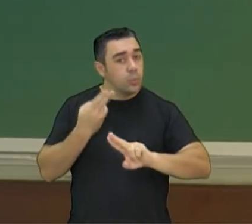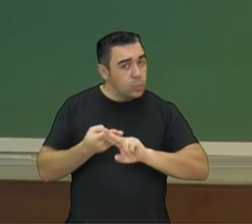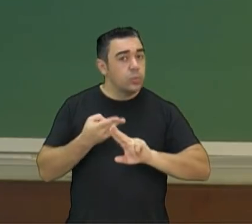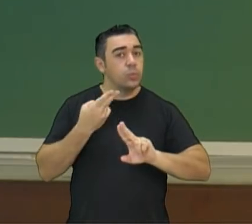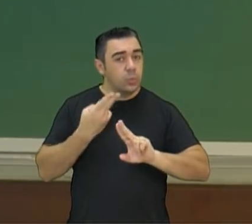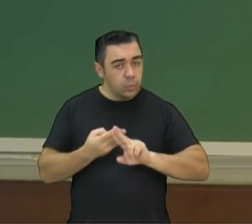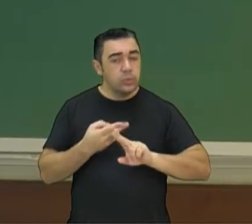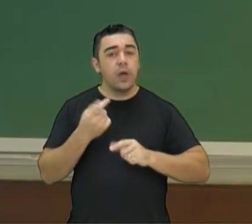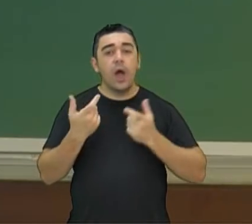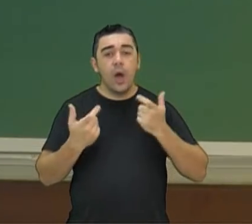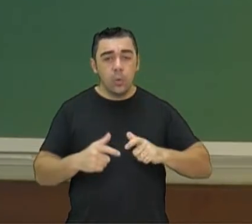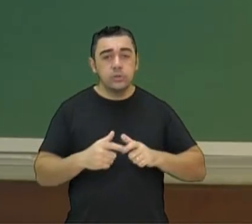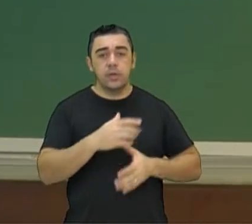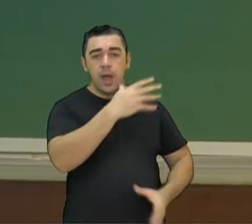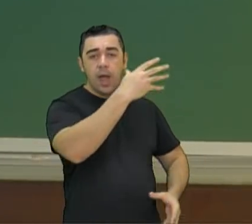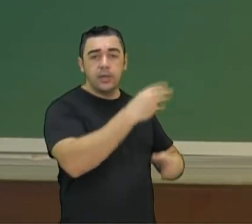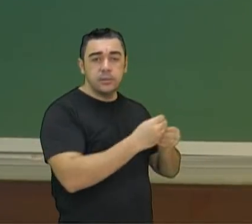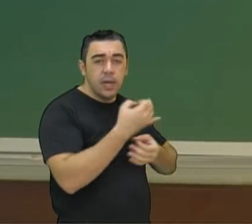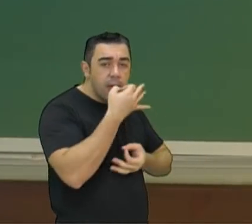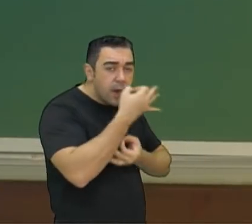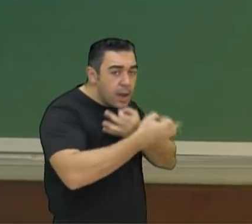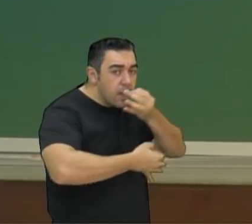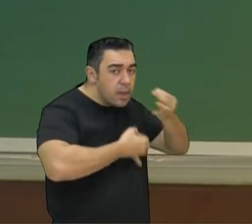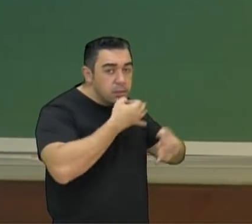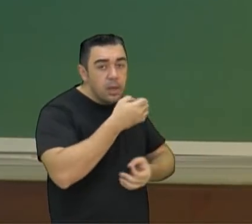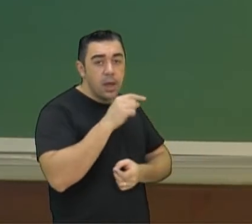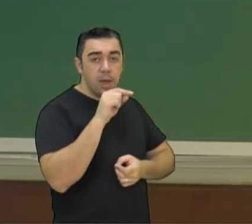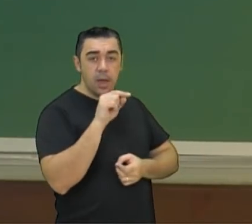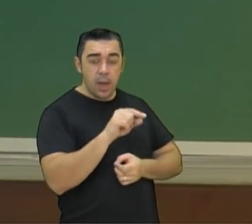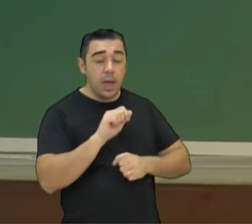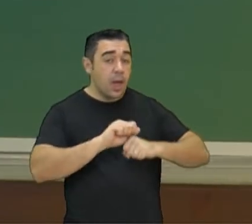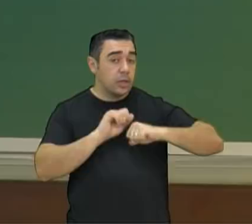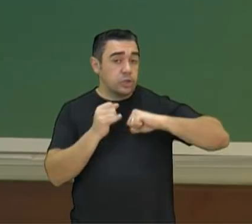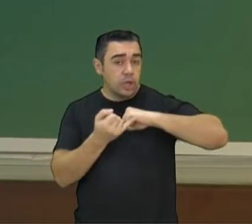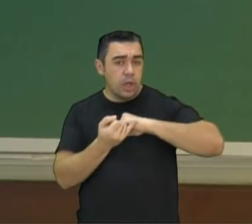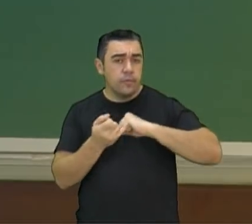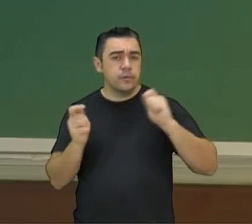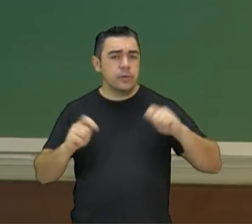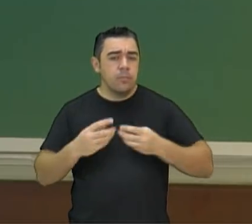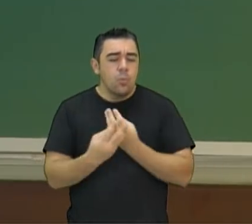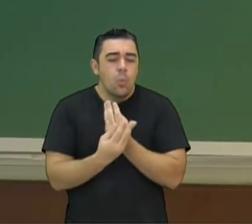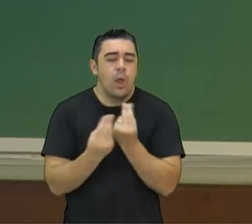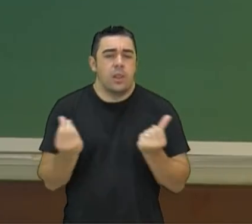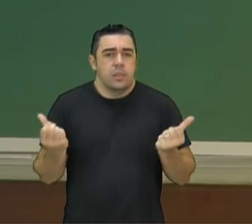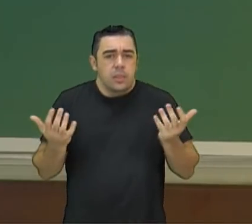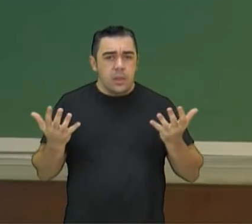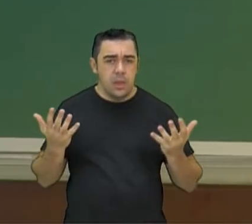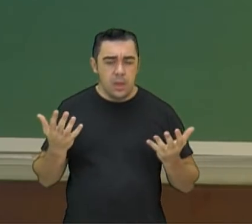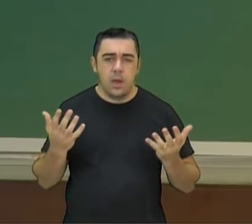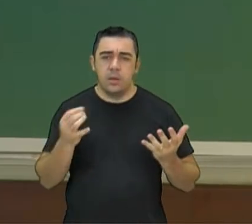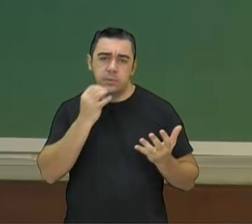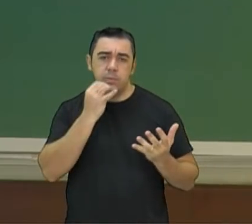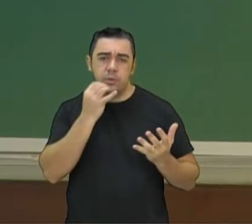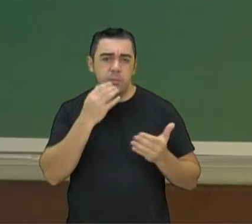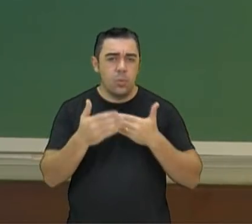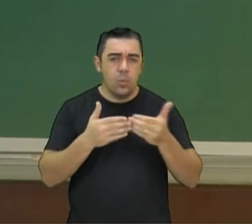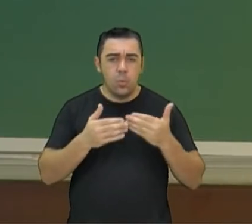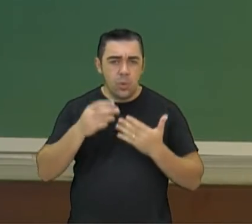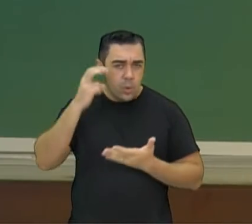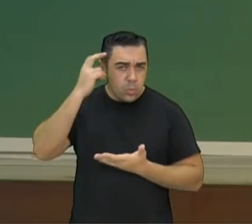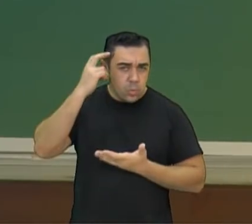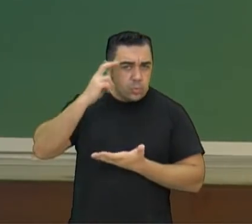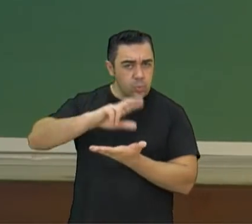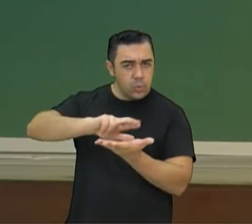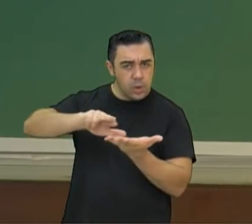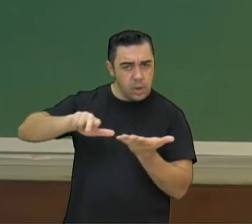críticas principalmente, né? É por meio dos adjetivos que eu posso supervalorizar uma obra, né, uma obra artística, cultural,